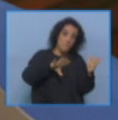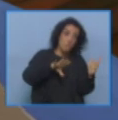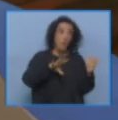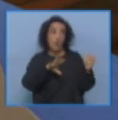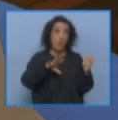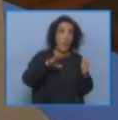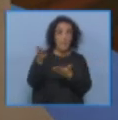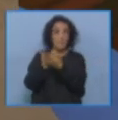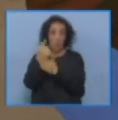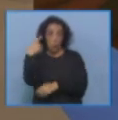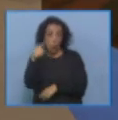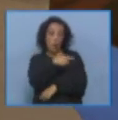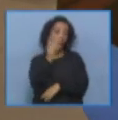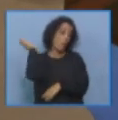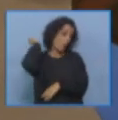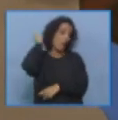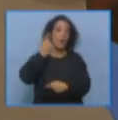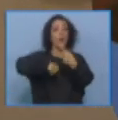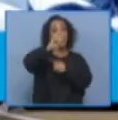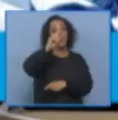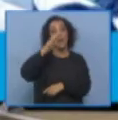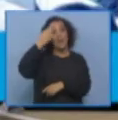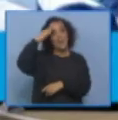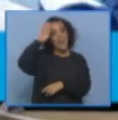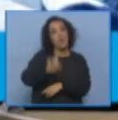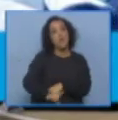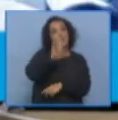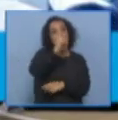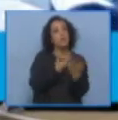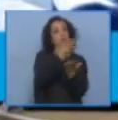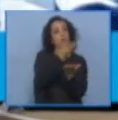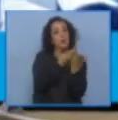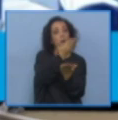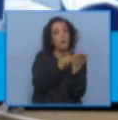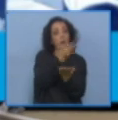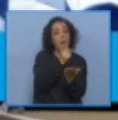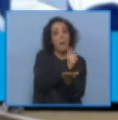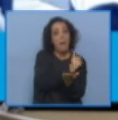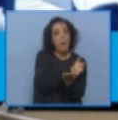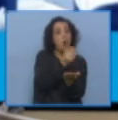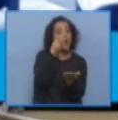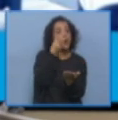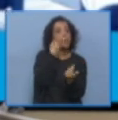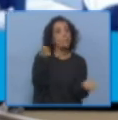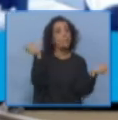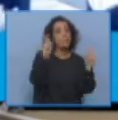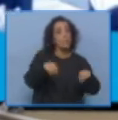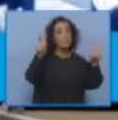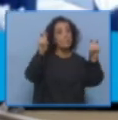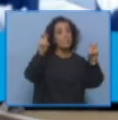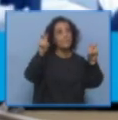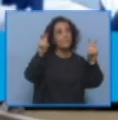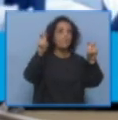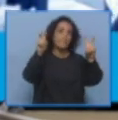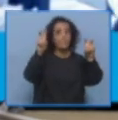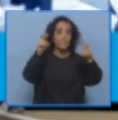mercado único, tem que negociar com a própria Irlanda do Norte aquilo que é a reconstituição de uma fronteira falsa,